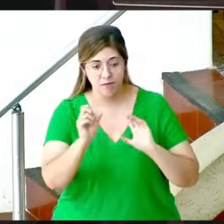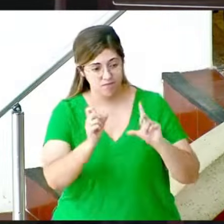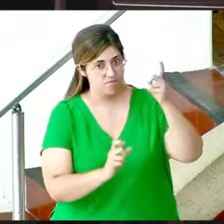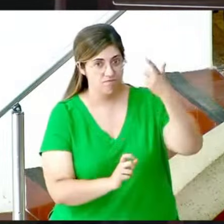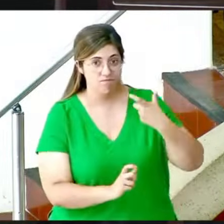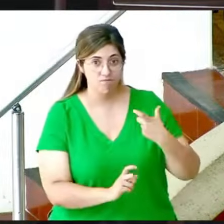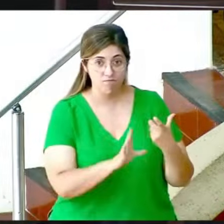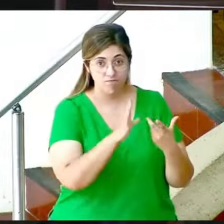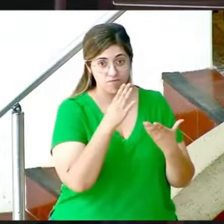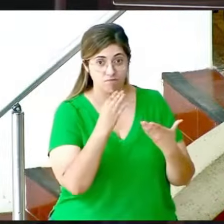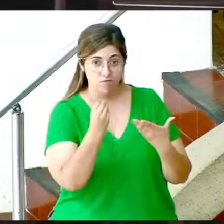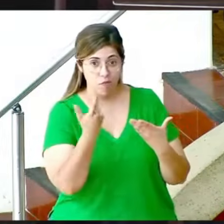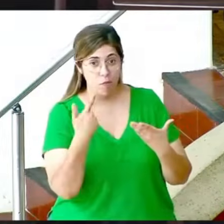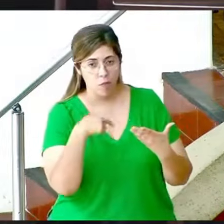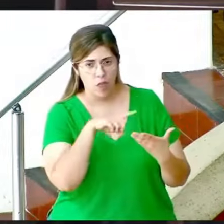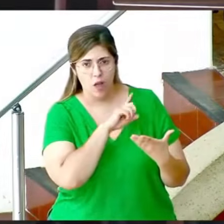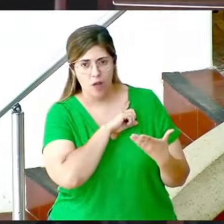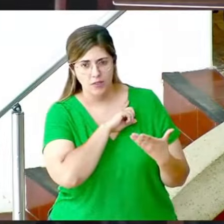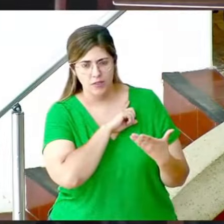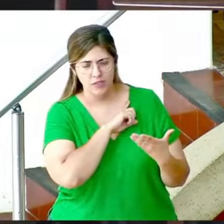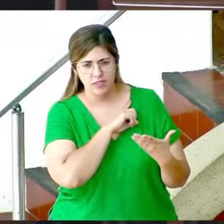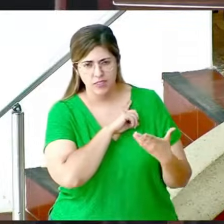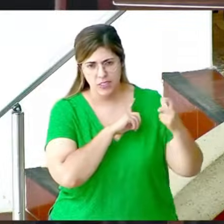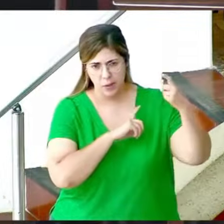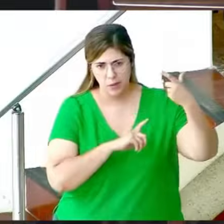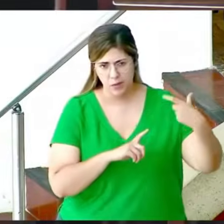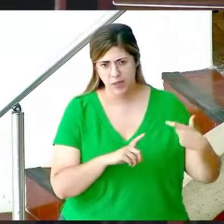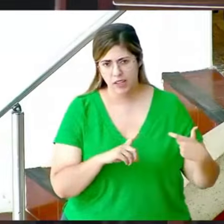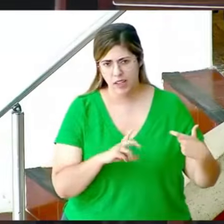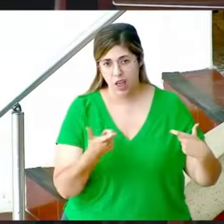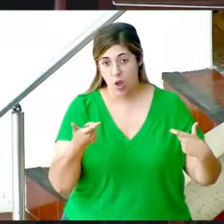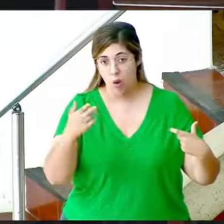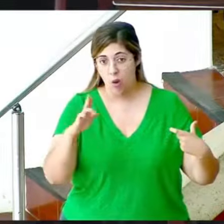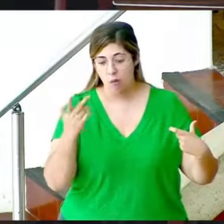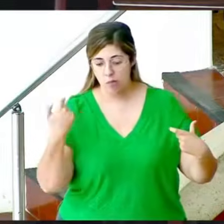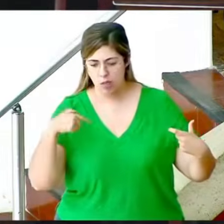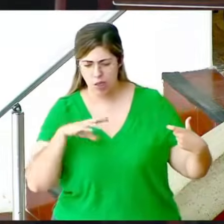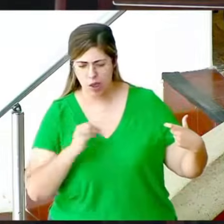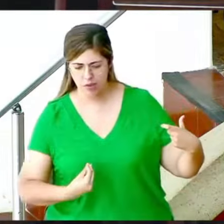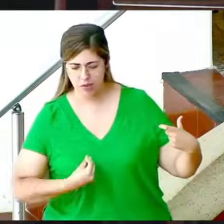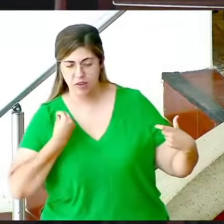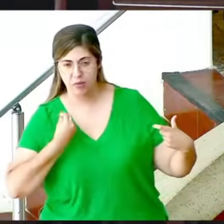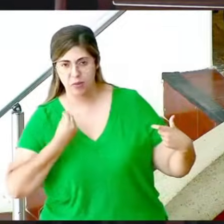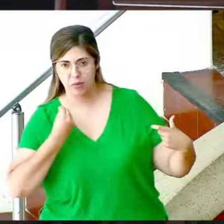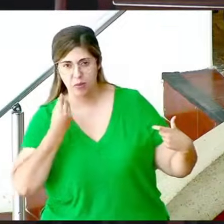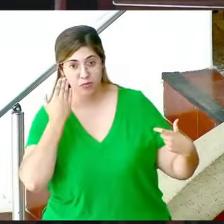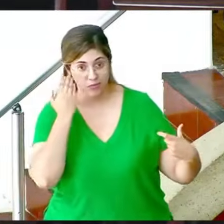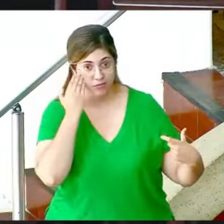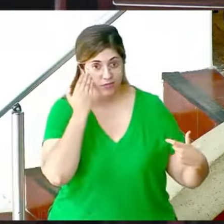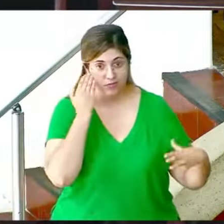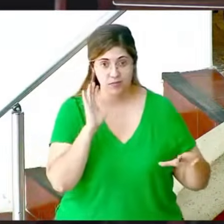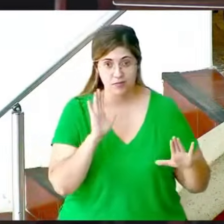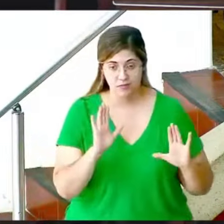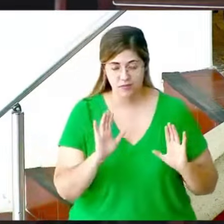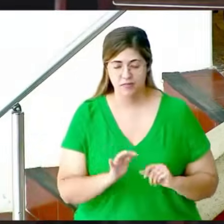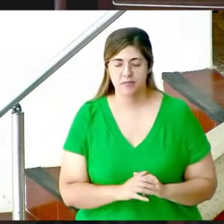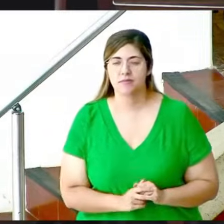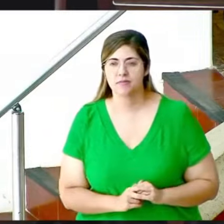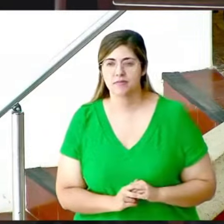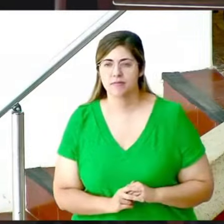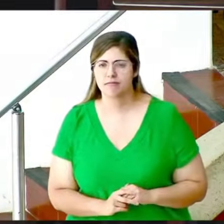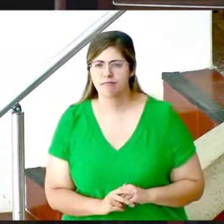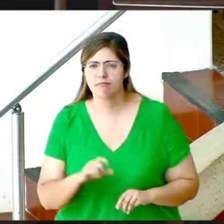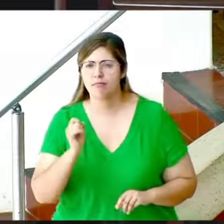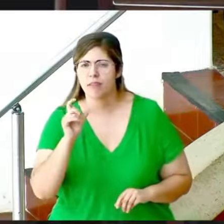gente cria. Quem será que está aqui? Olha, isso é sério. Agora já não é mais a figurinha do perfil. Quem será que